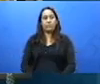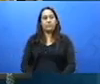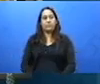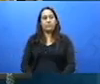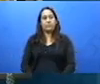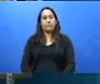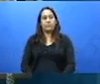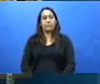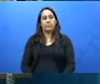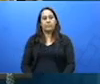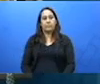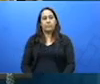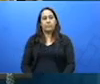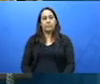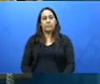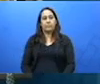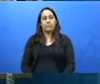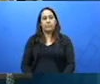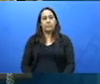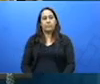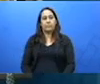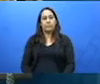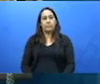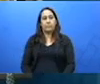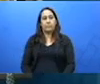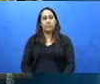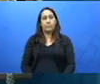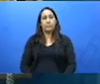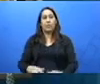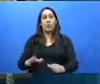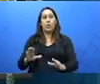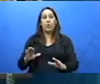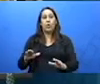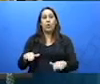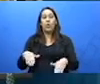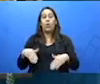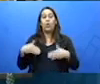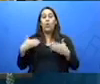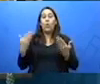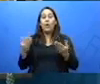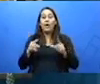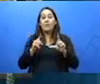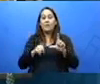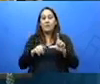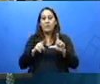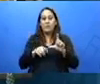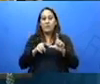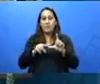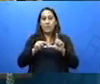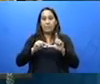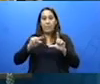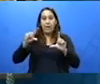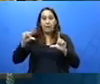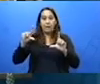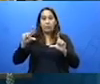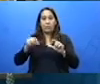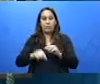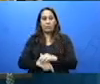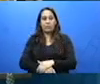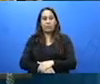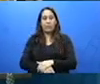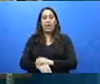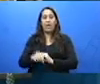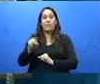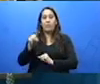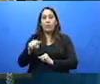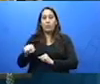aula? Quais as letras aqui que deveriam ser escritas com letra maiúscula? Vamos lá?